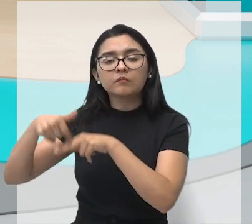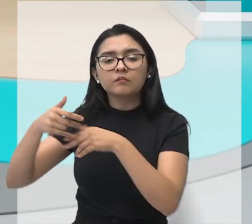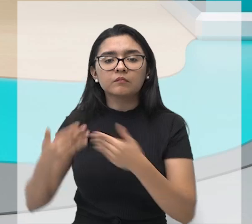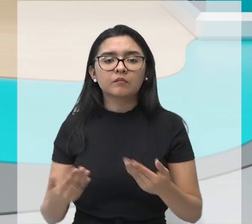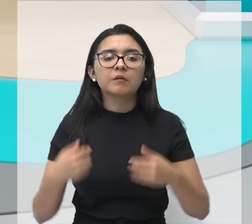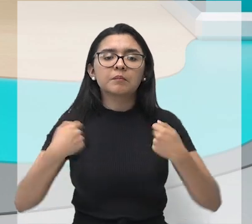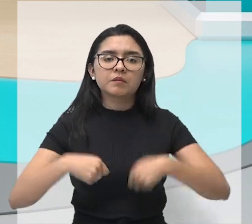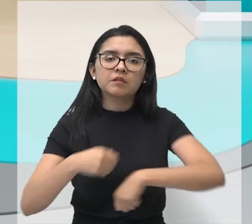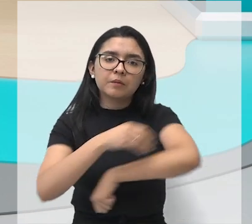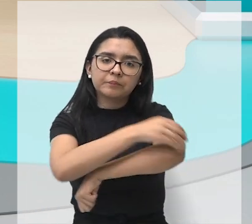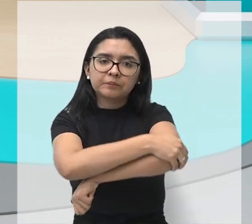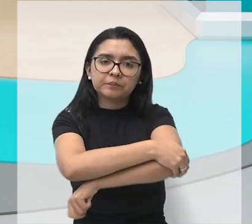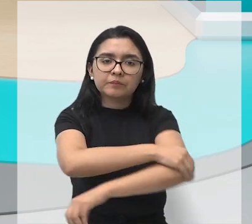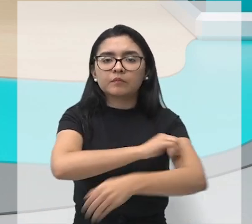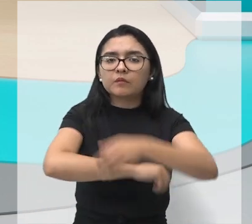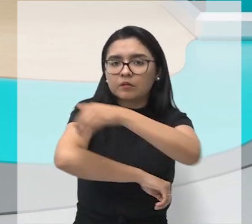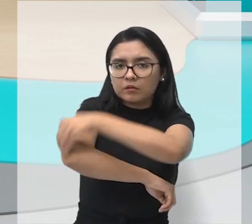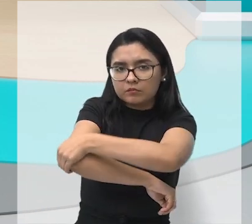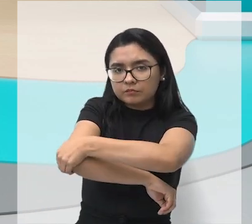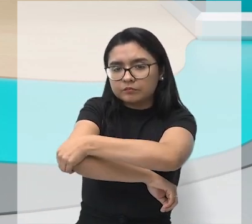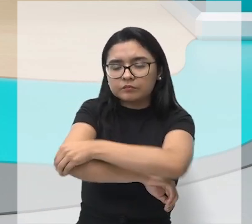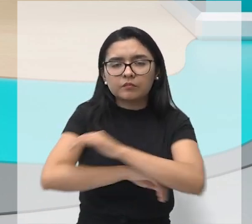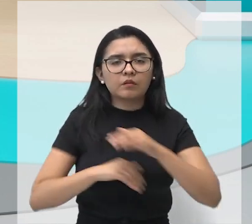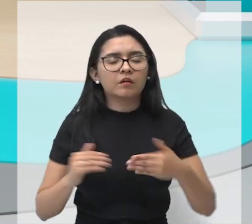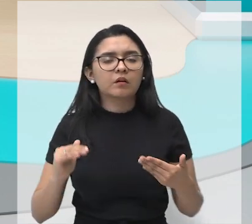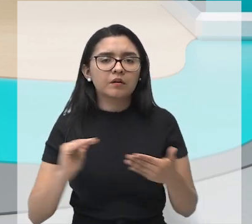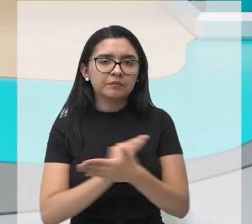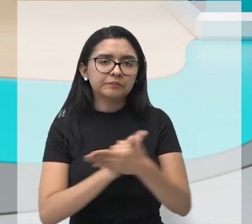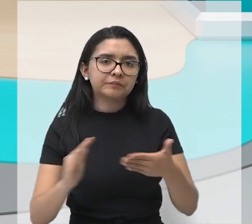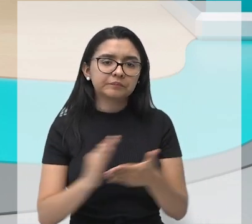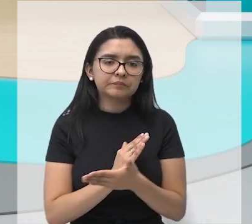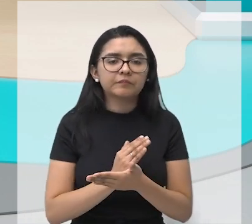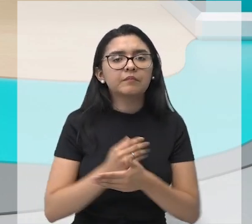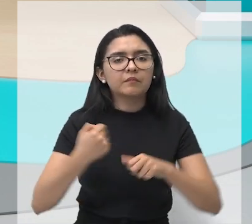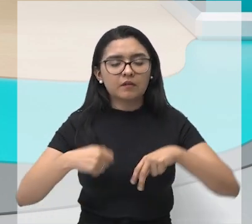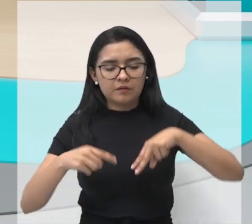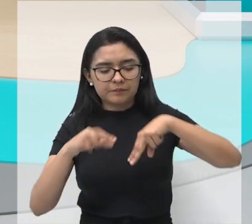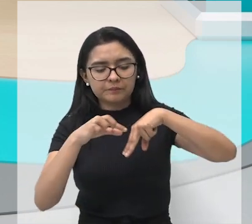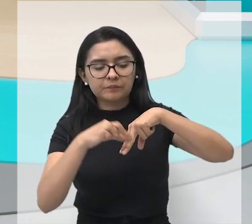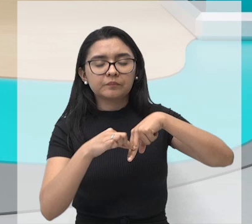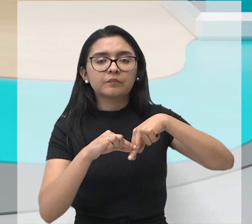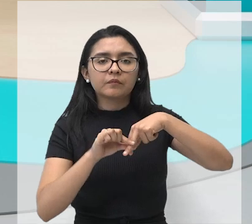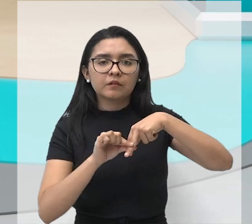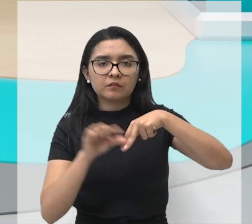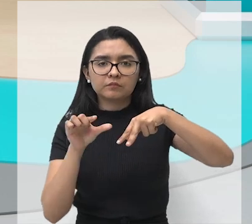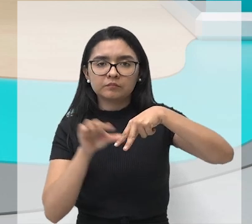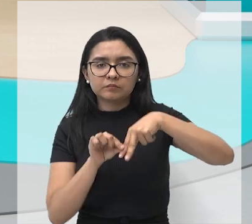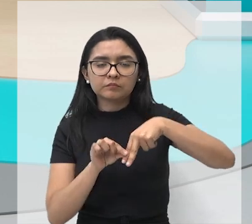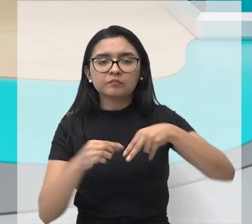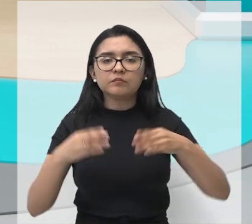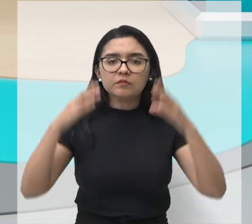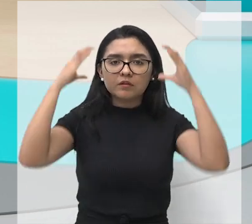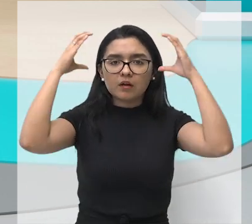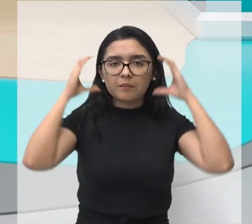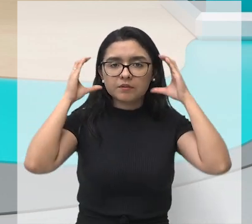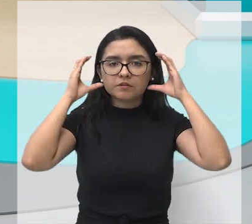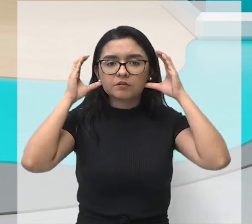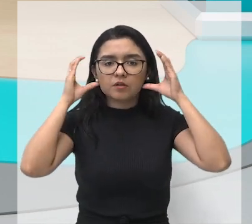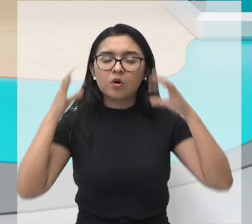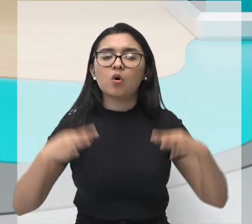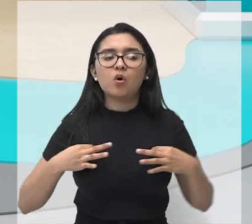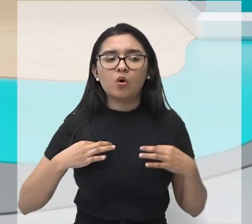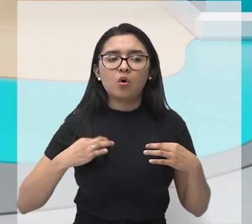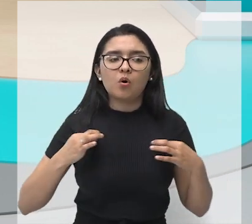das cotoveleiras, às vezes quando iniciantes das joelheiras, nós precisamos de capacete,